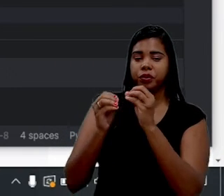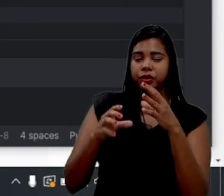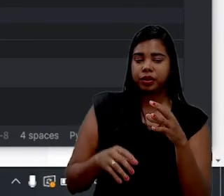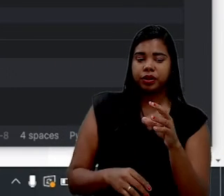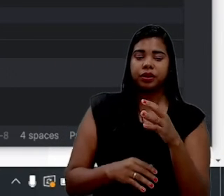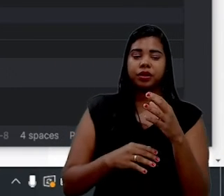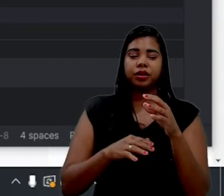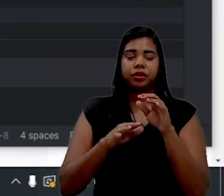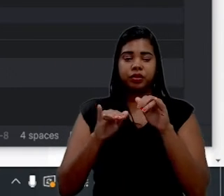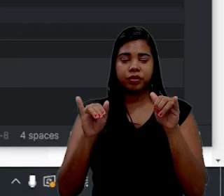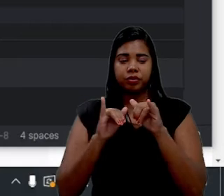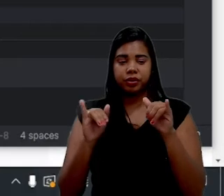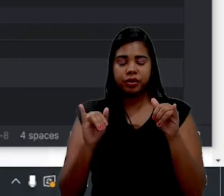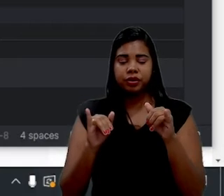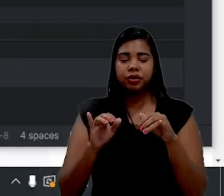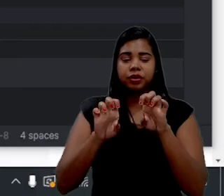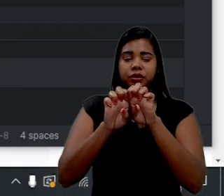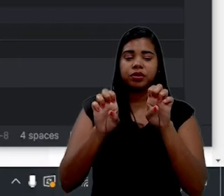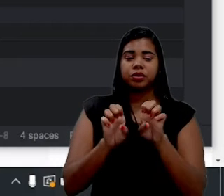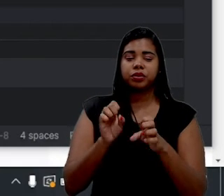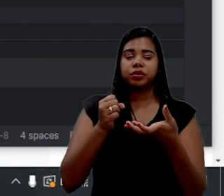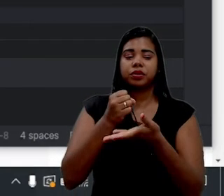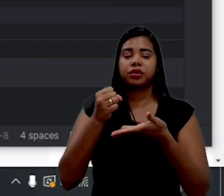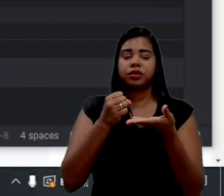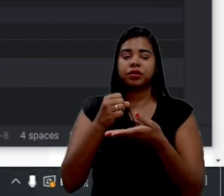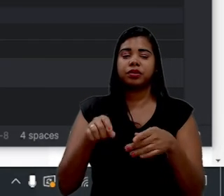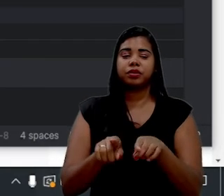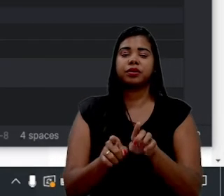as models, né, que é a estrutura da base.